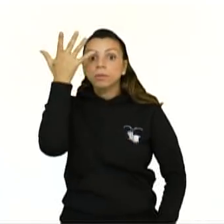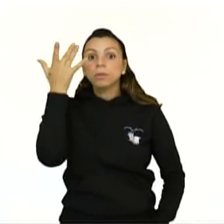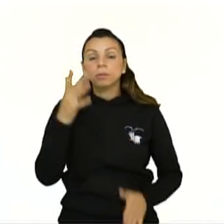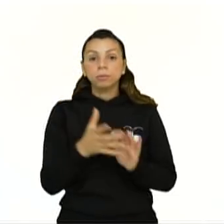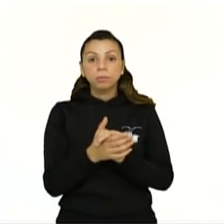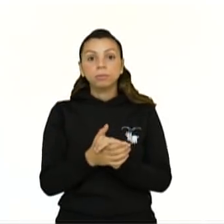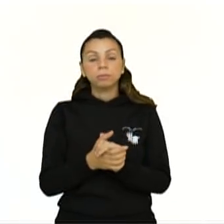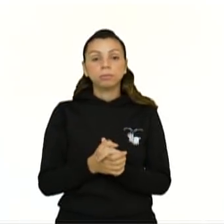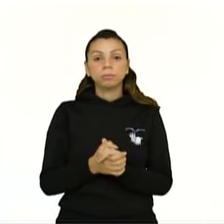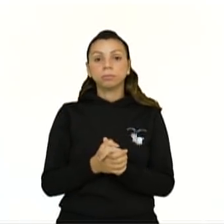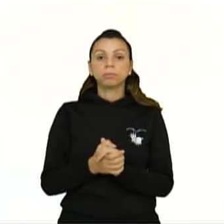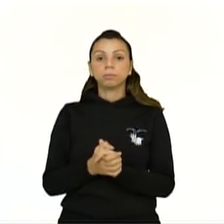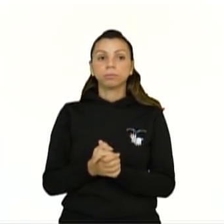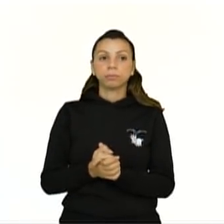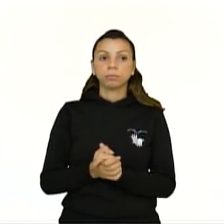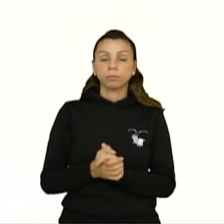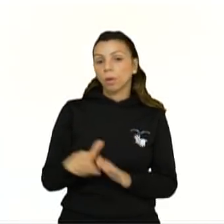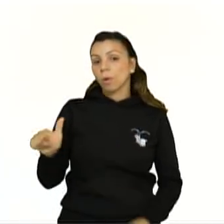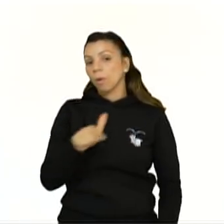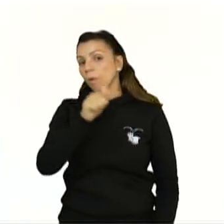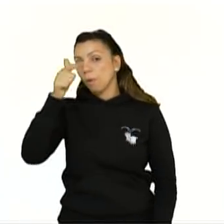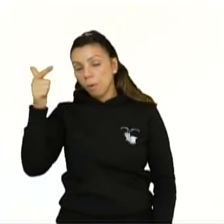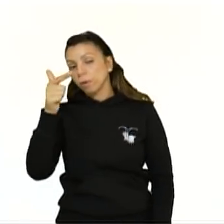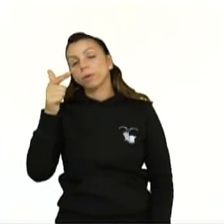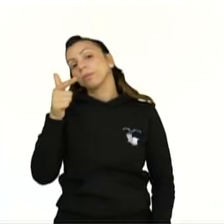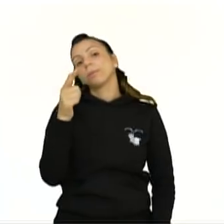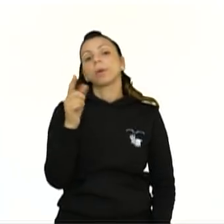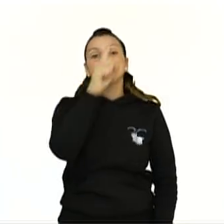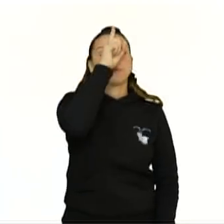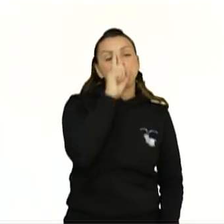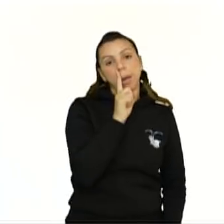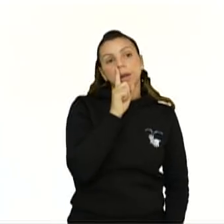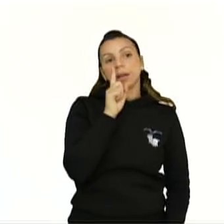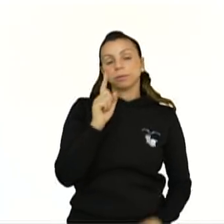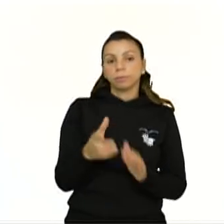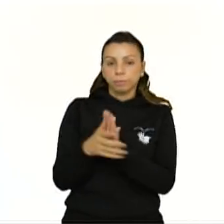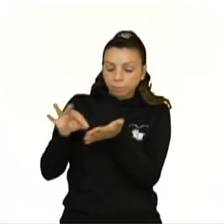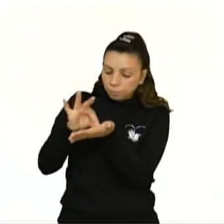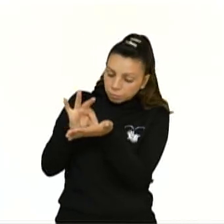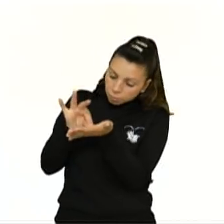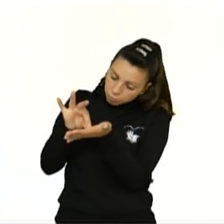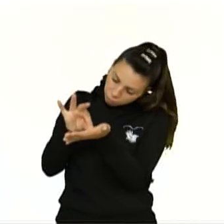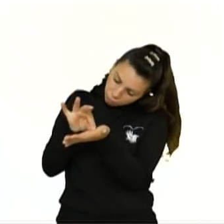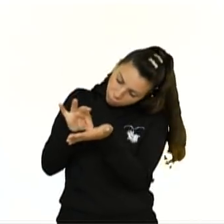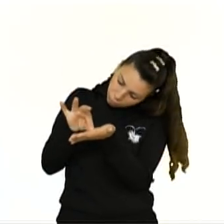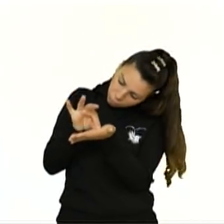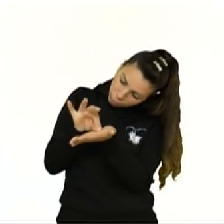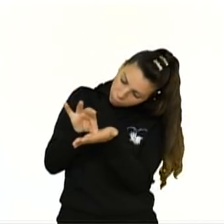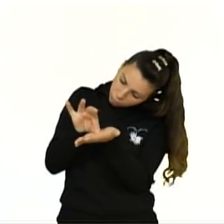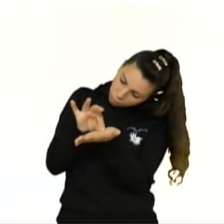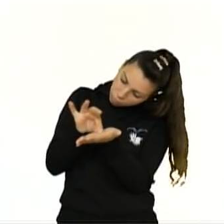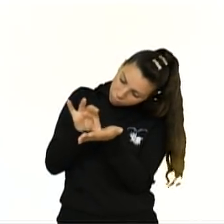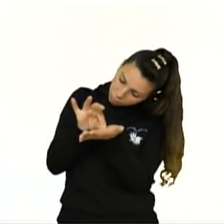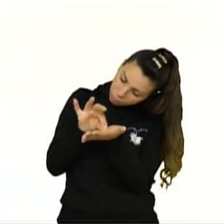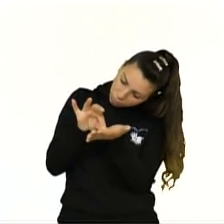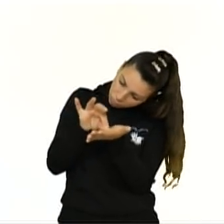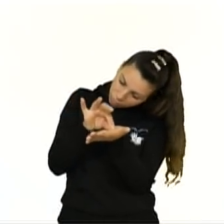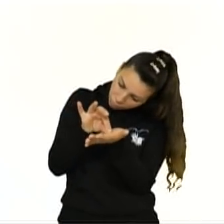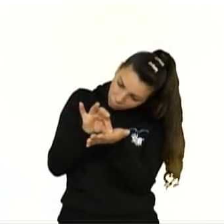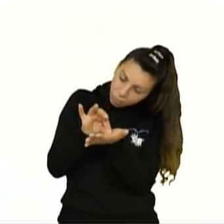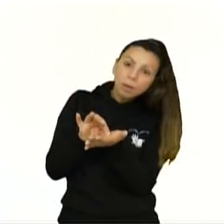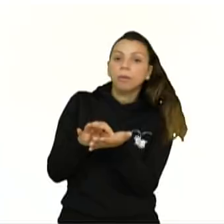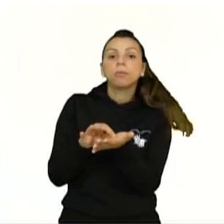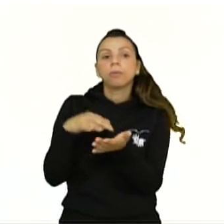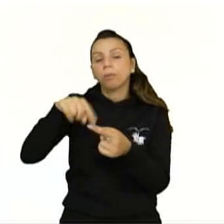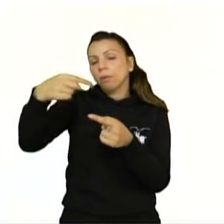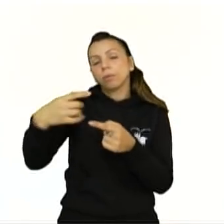pode pegar também outra cor dessas primárias, eu vou pegar o amarelo agora, né? Pega o amarelo, mistura ele, tá, direitinho, faz um ponto legal, você pode